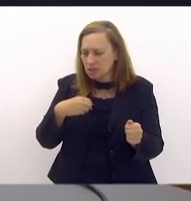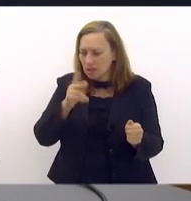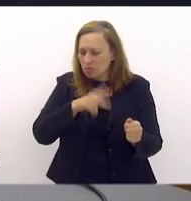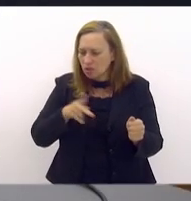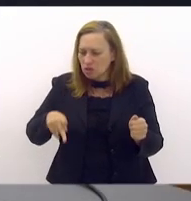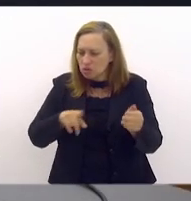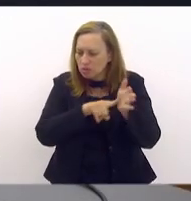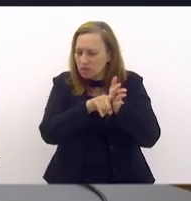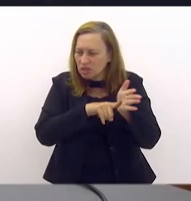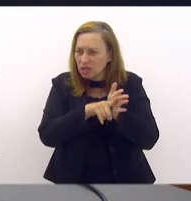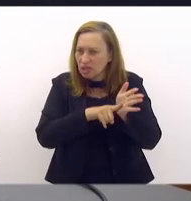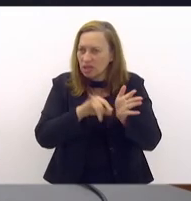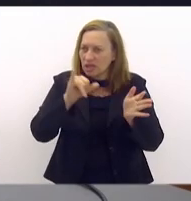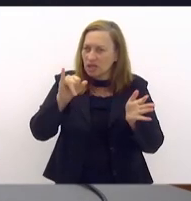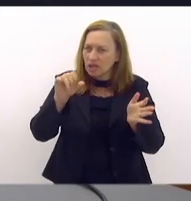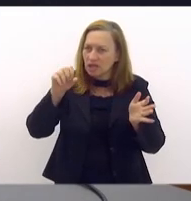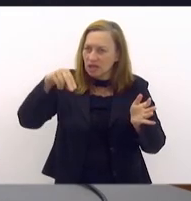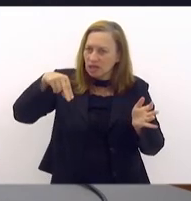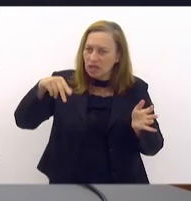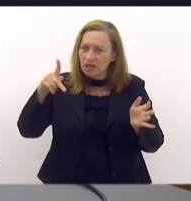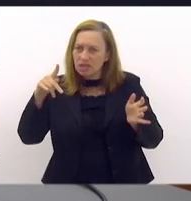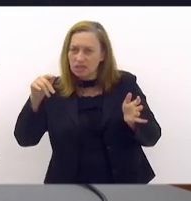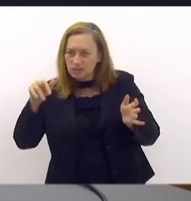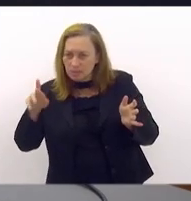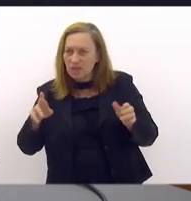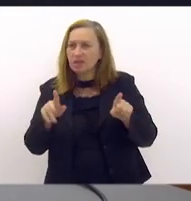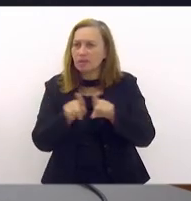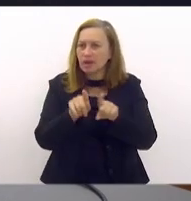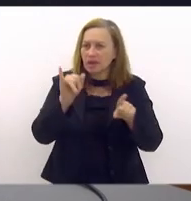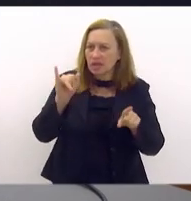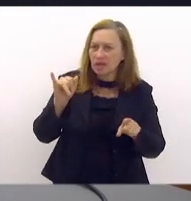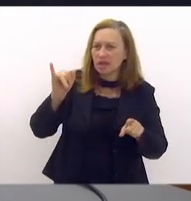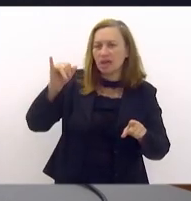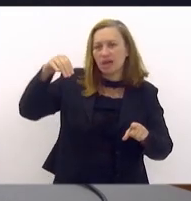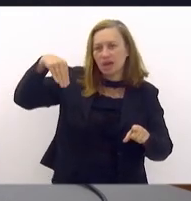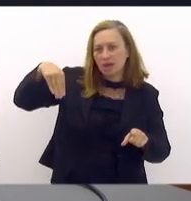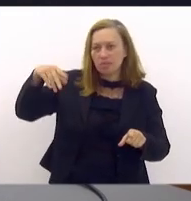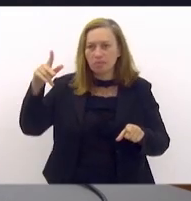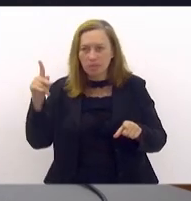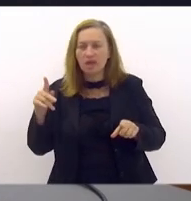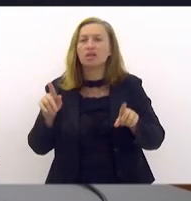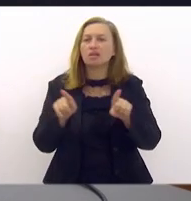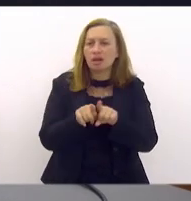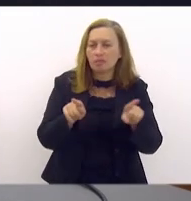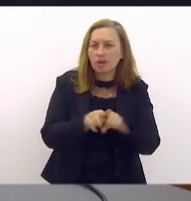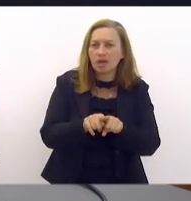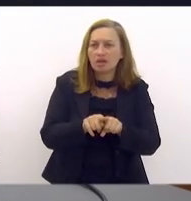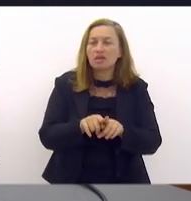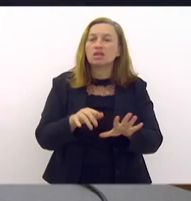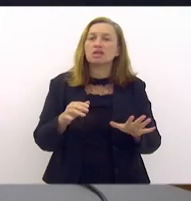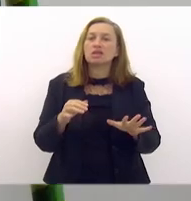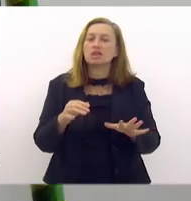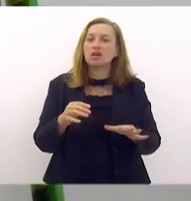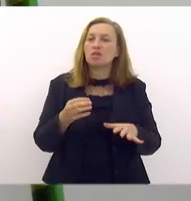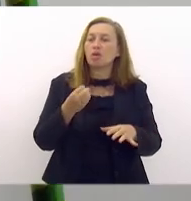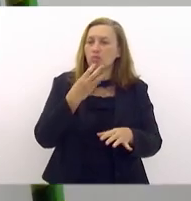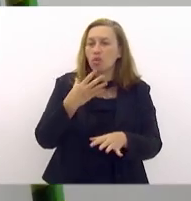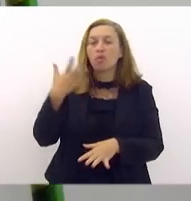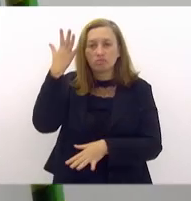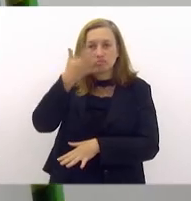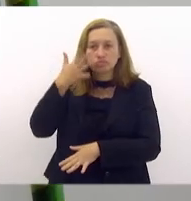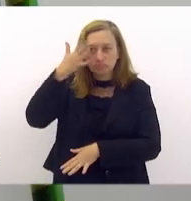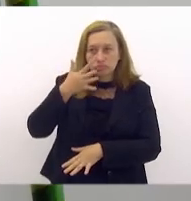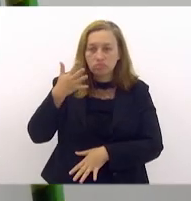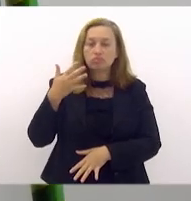ISP, a Isso, acho que representante foi. do MP também falou isso. E aí, somando com isso, eu acho que vai ser uma palestra muito rica, ver como é que a gente pode fazer